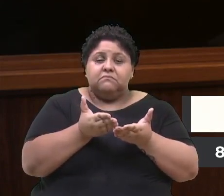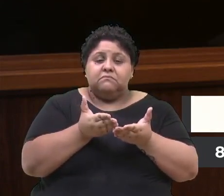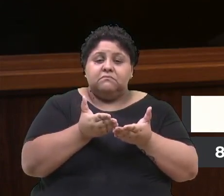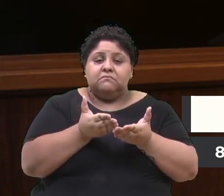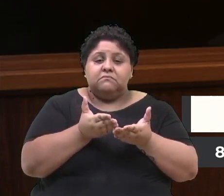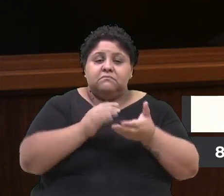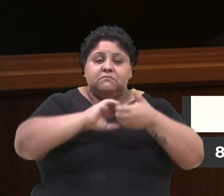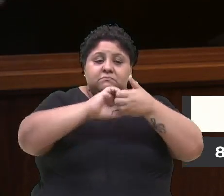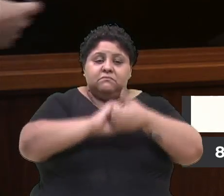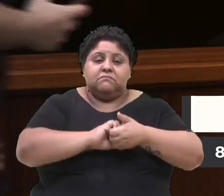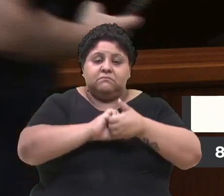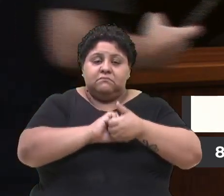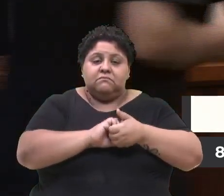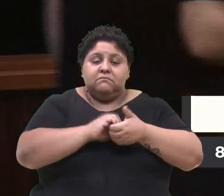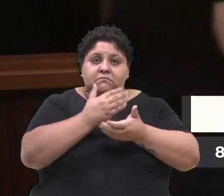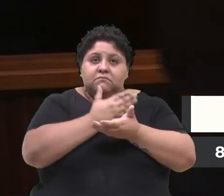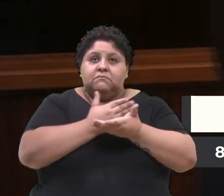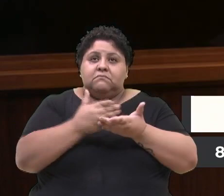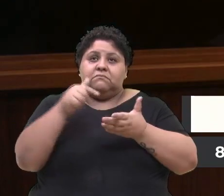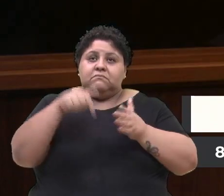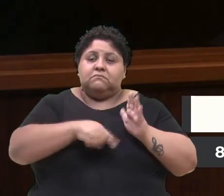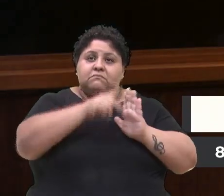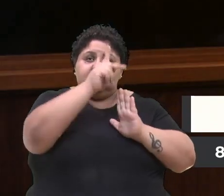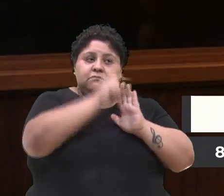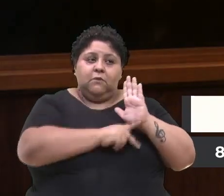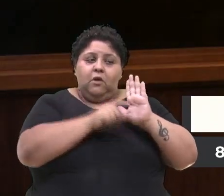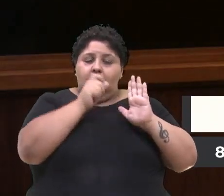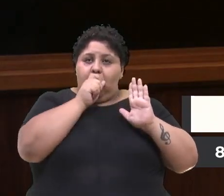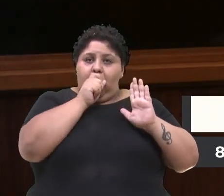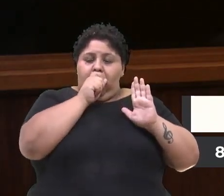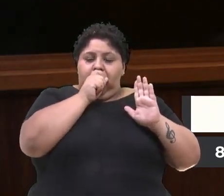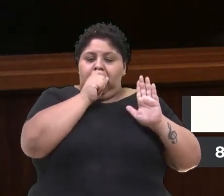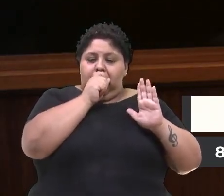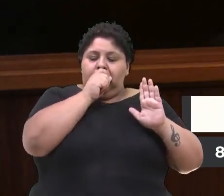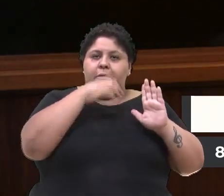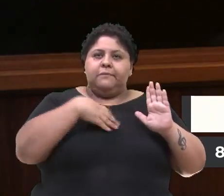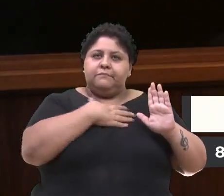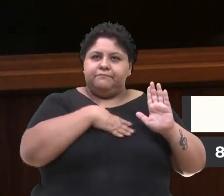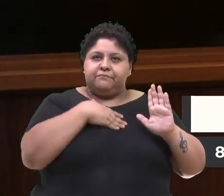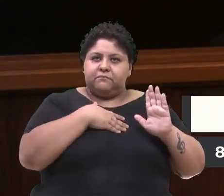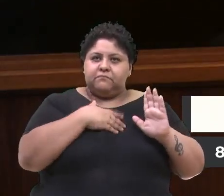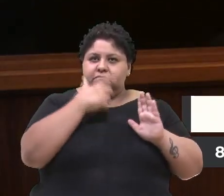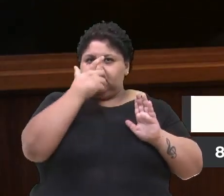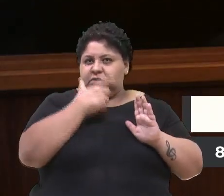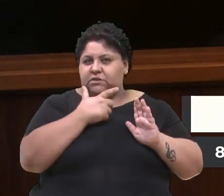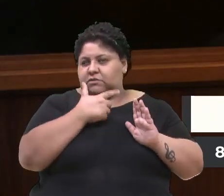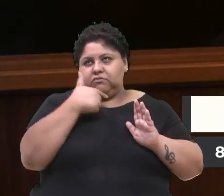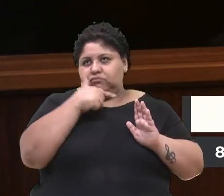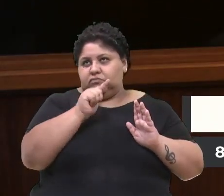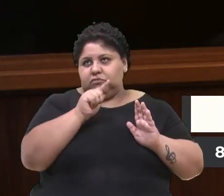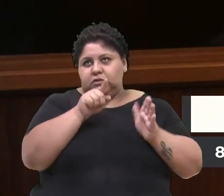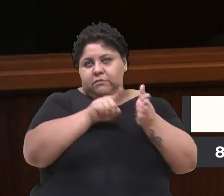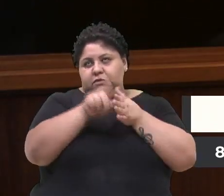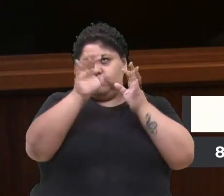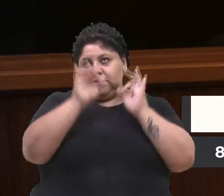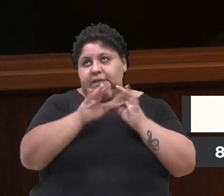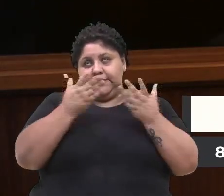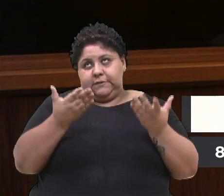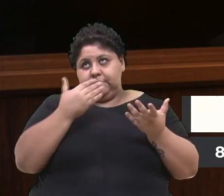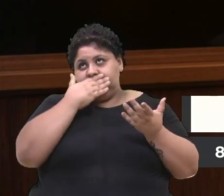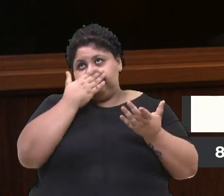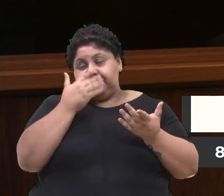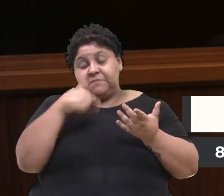nesse projeto. Nesse sentido, talvez eu não consegui fazer a pergunta correta, mas eu não consegui